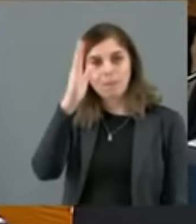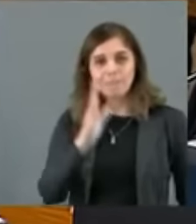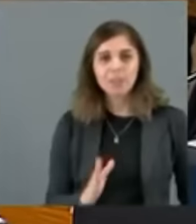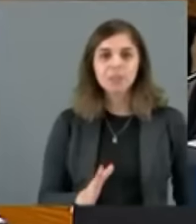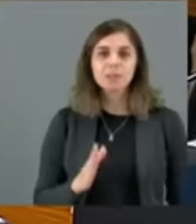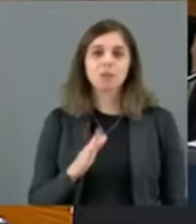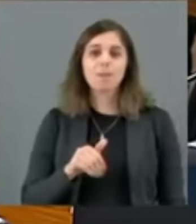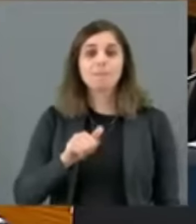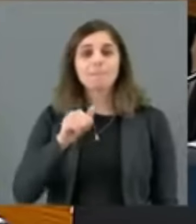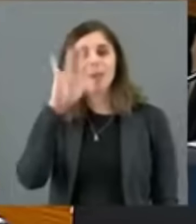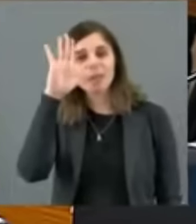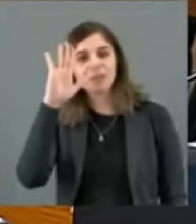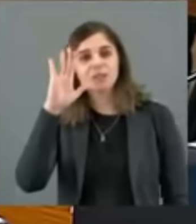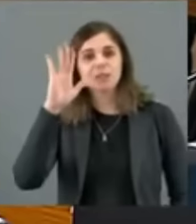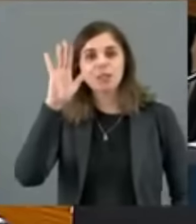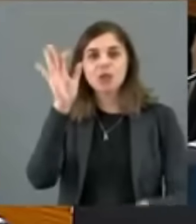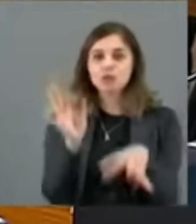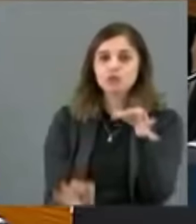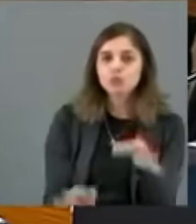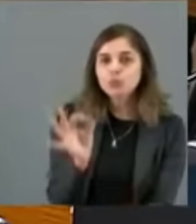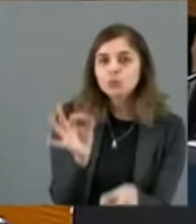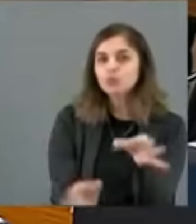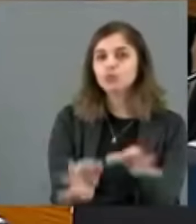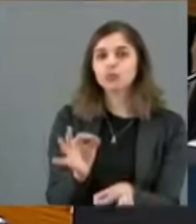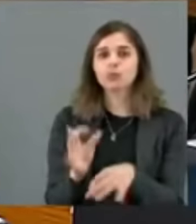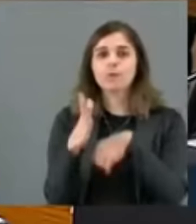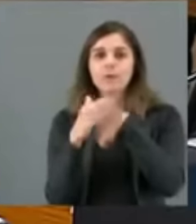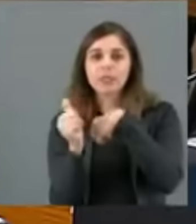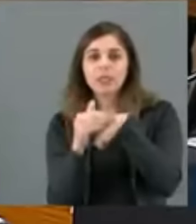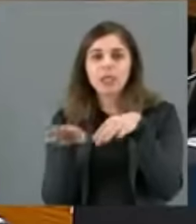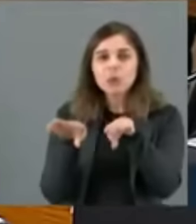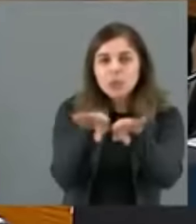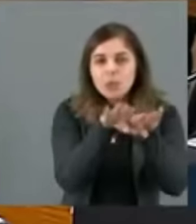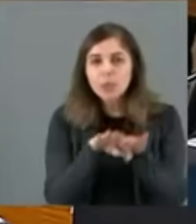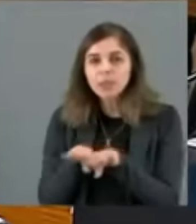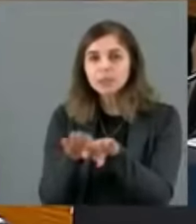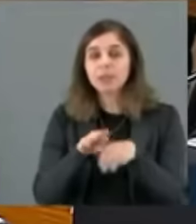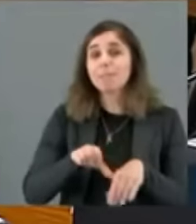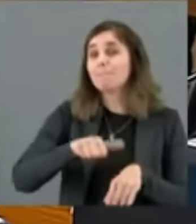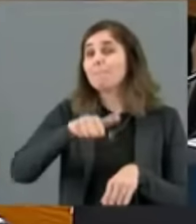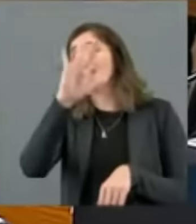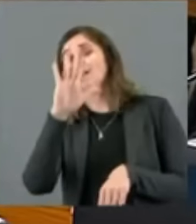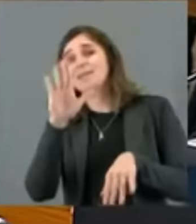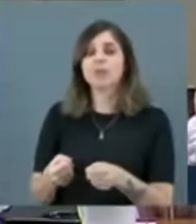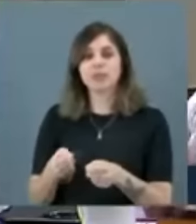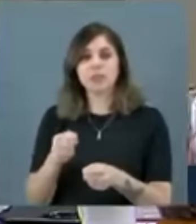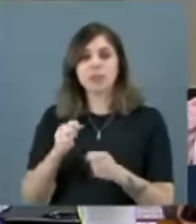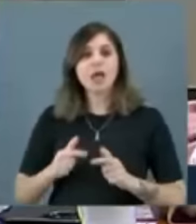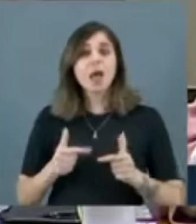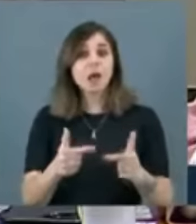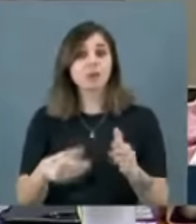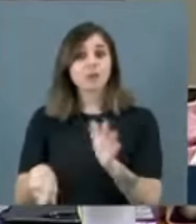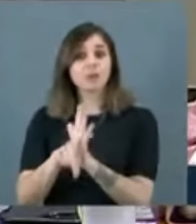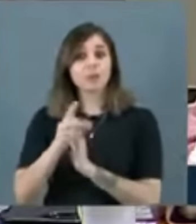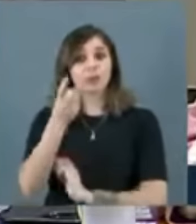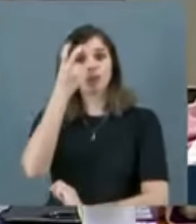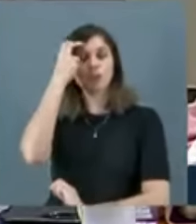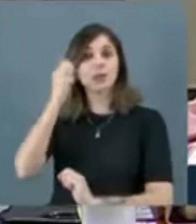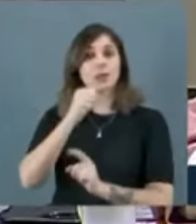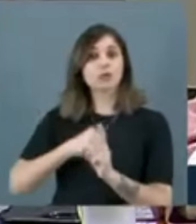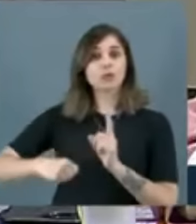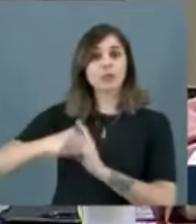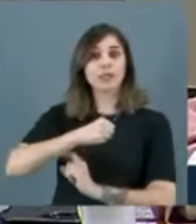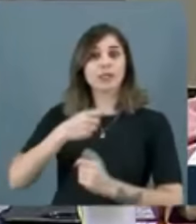muito mais justo, muito mais fraterno, muito mais igualitário, muito mais inclusivo e muito mais plural. É preciso que a sociedade tenha